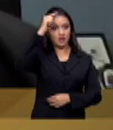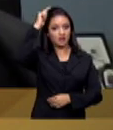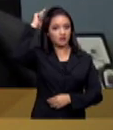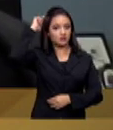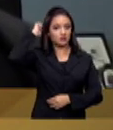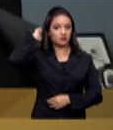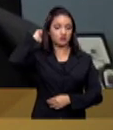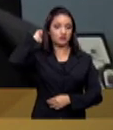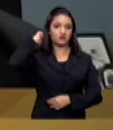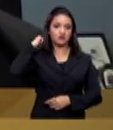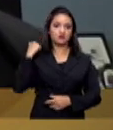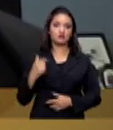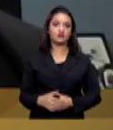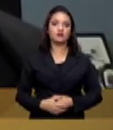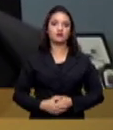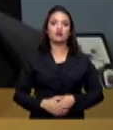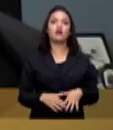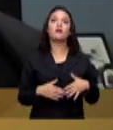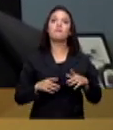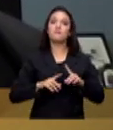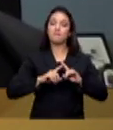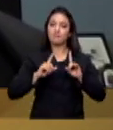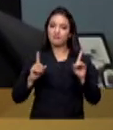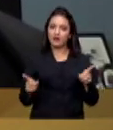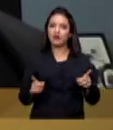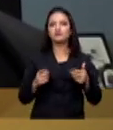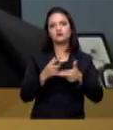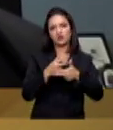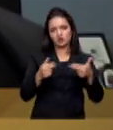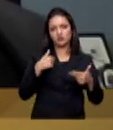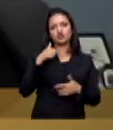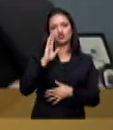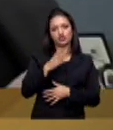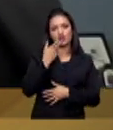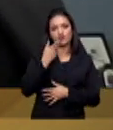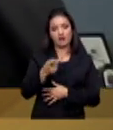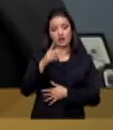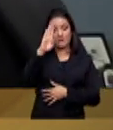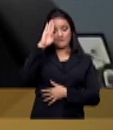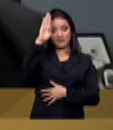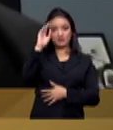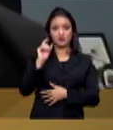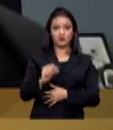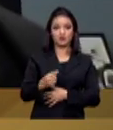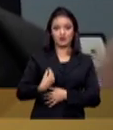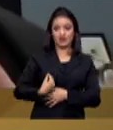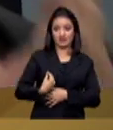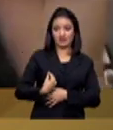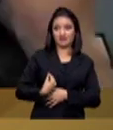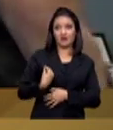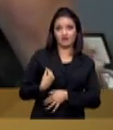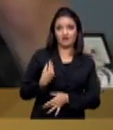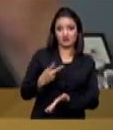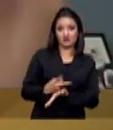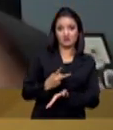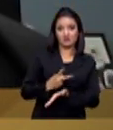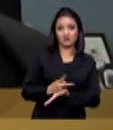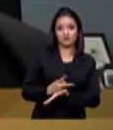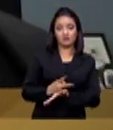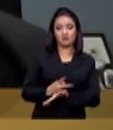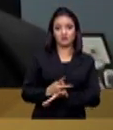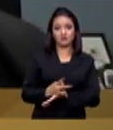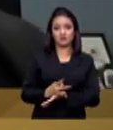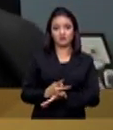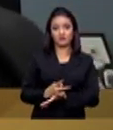com essas considerações, né? Especialmente de que na vida prática, por exemplo, no que concerne